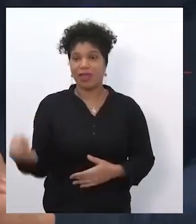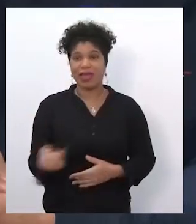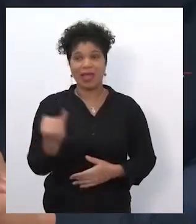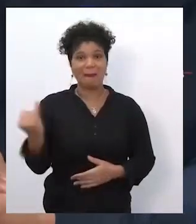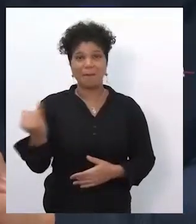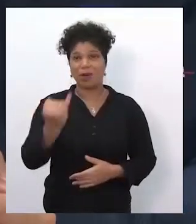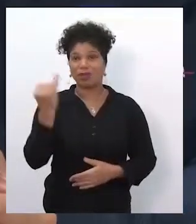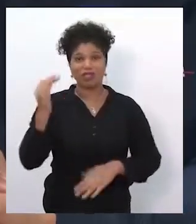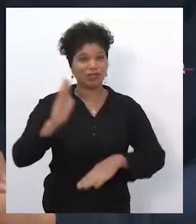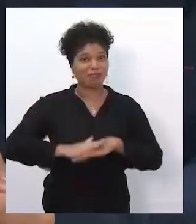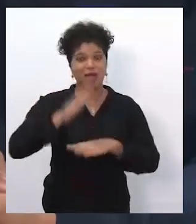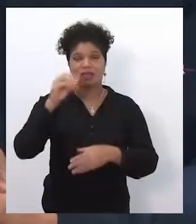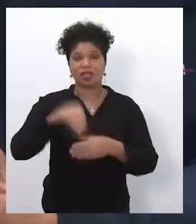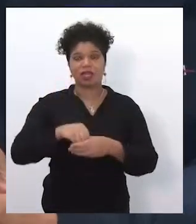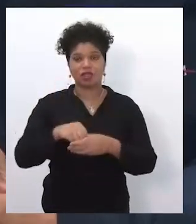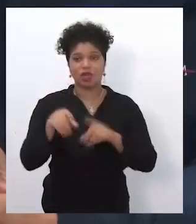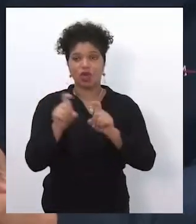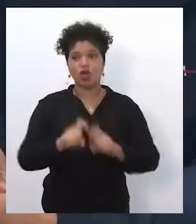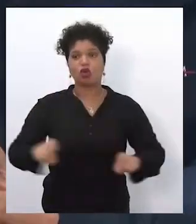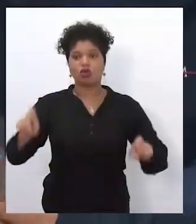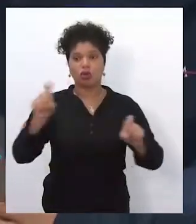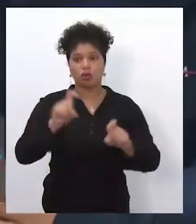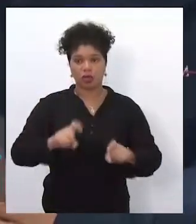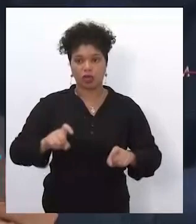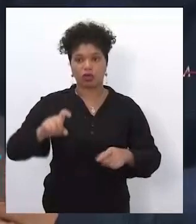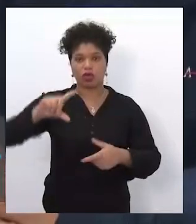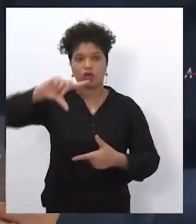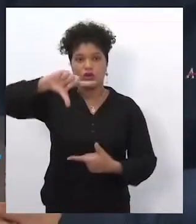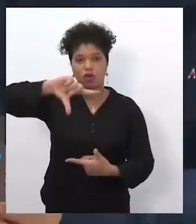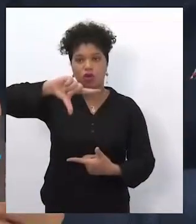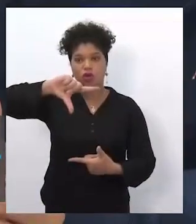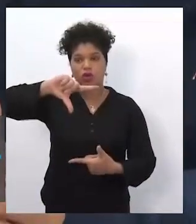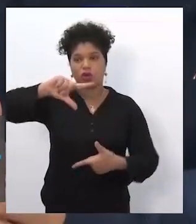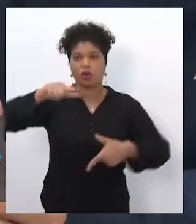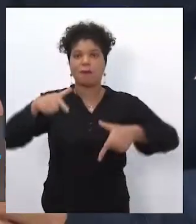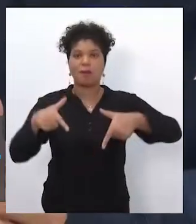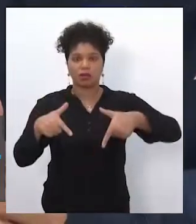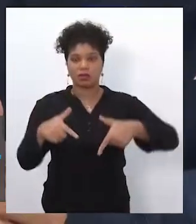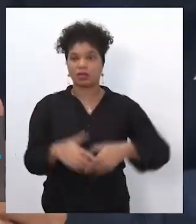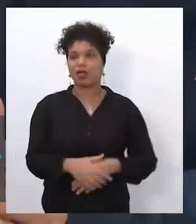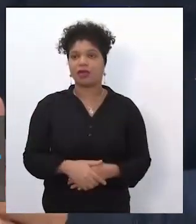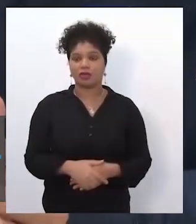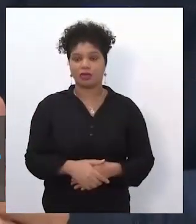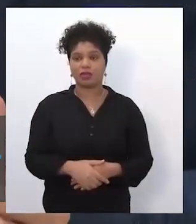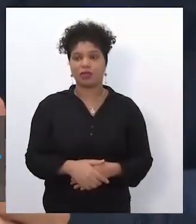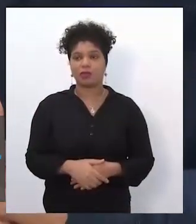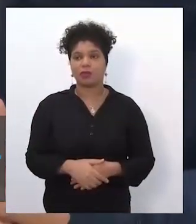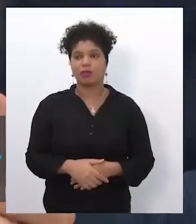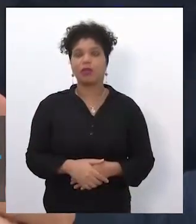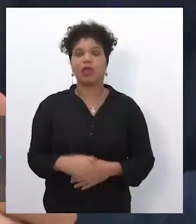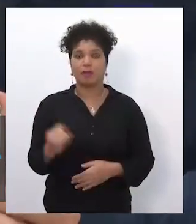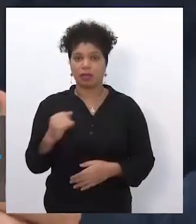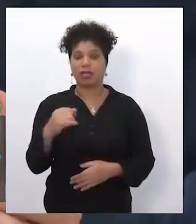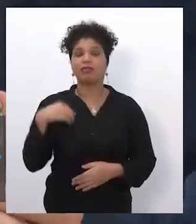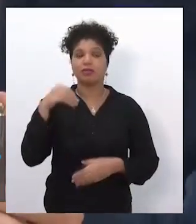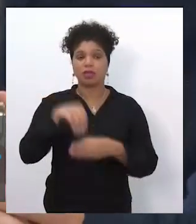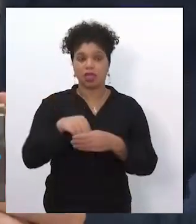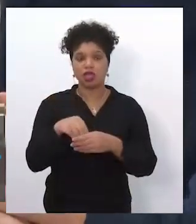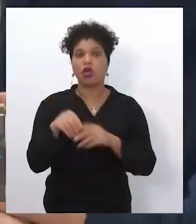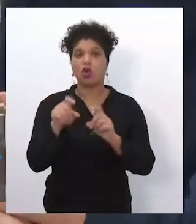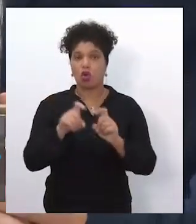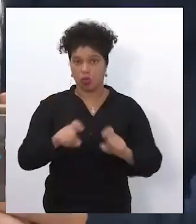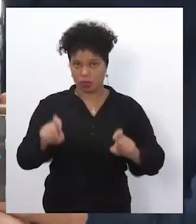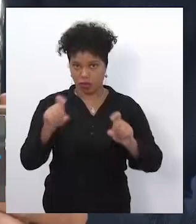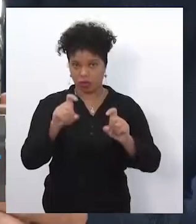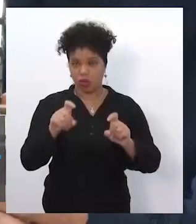a placa-mãe, tá? E é legal falar para vocês que a placa-mãe, além de estar no seu computador, também